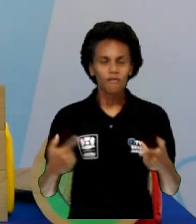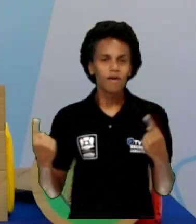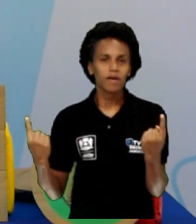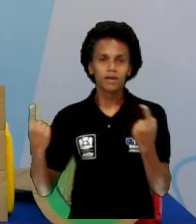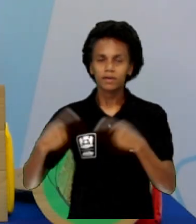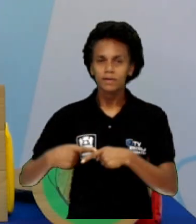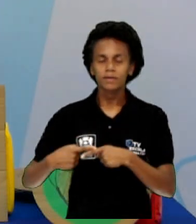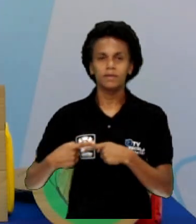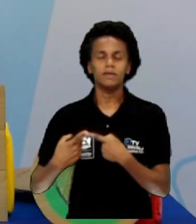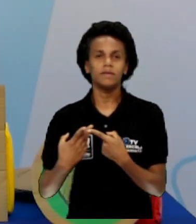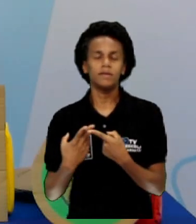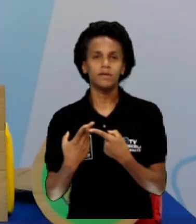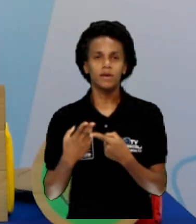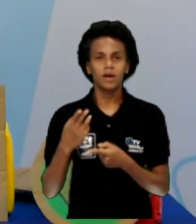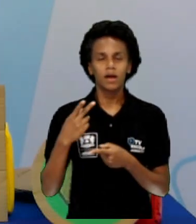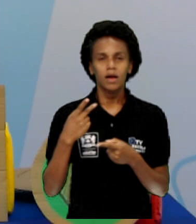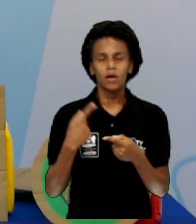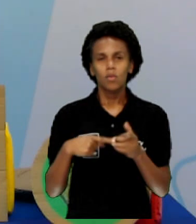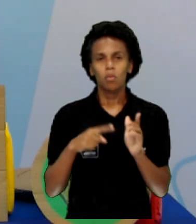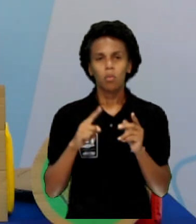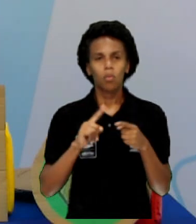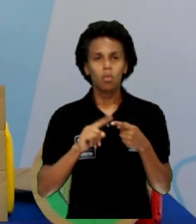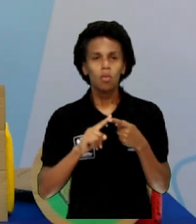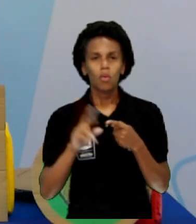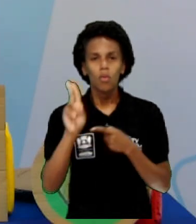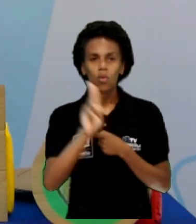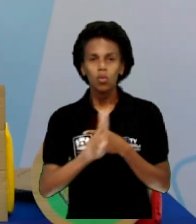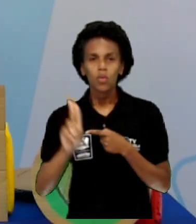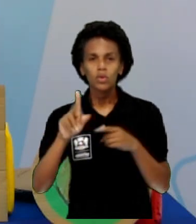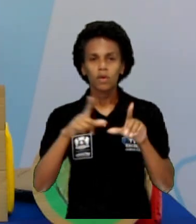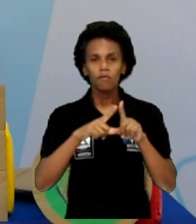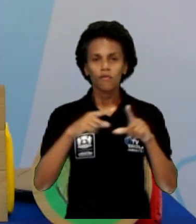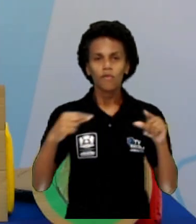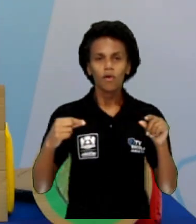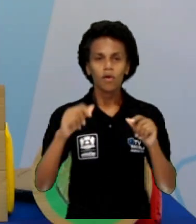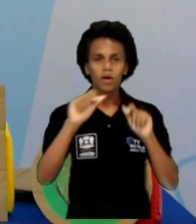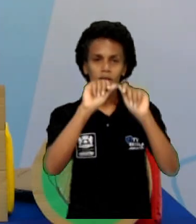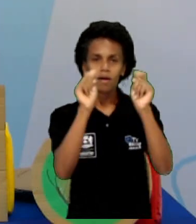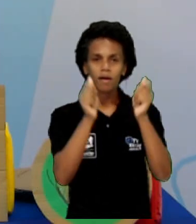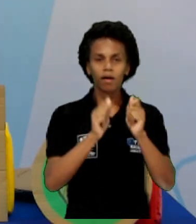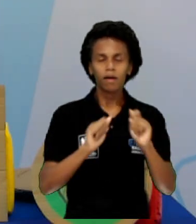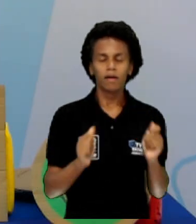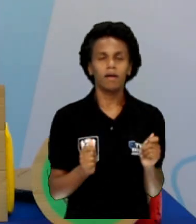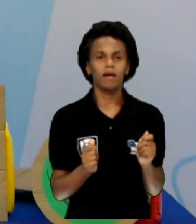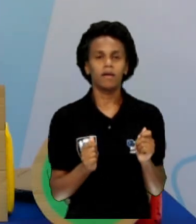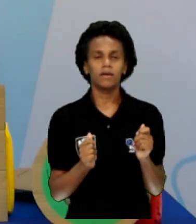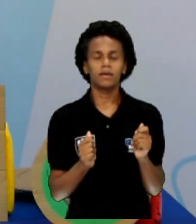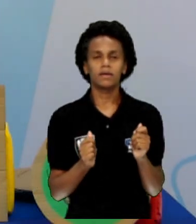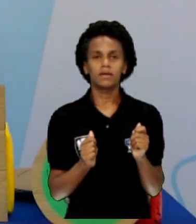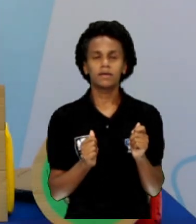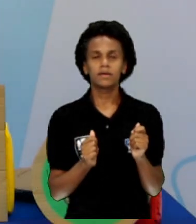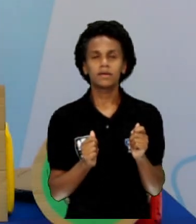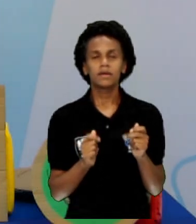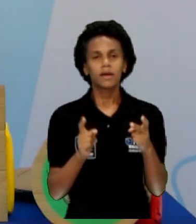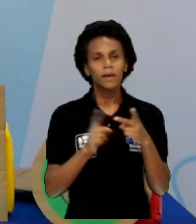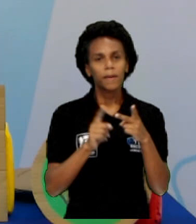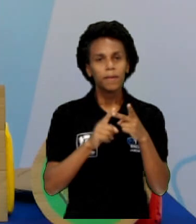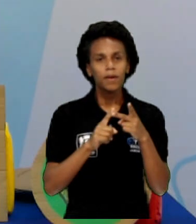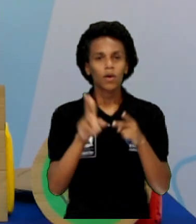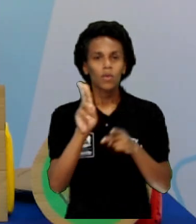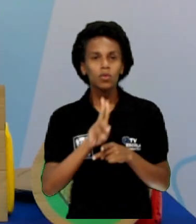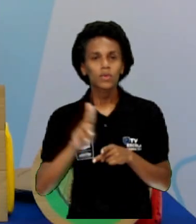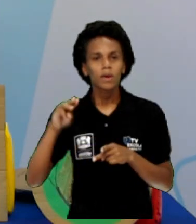de Militão, teve o desenho com a brincadeira de